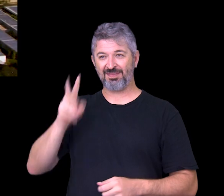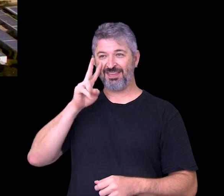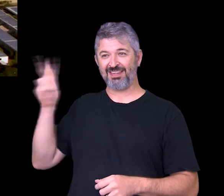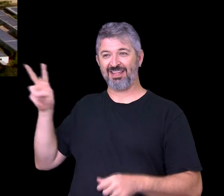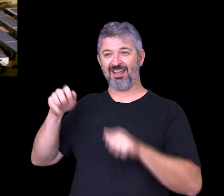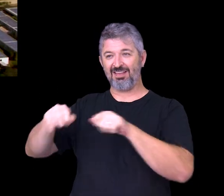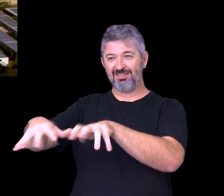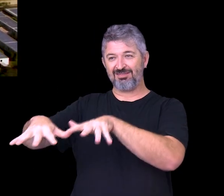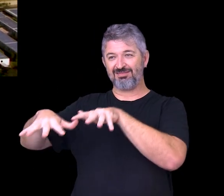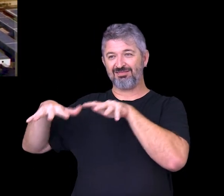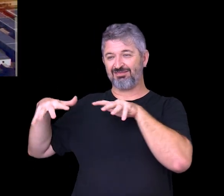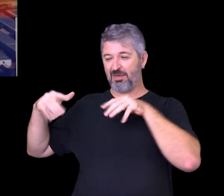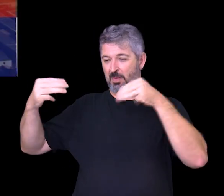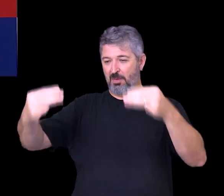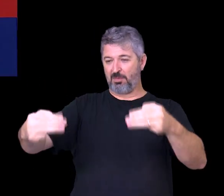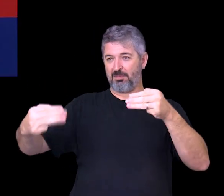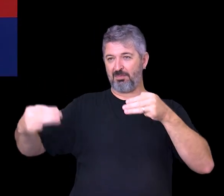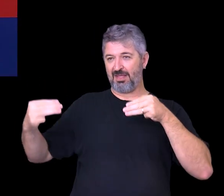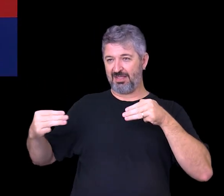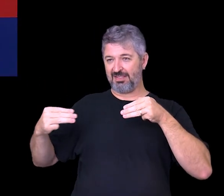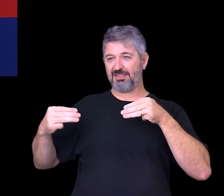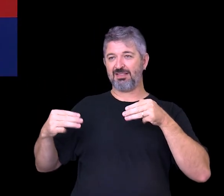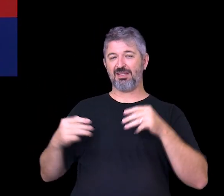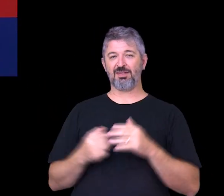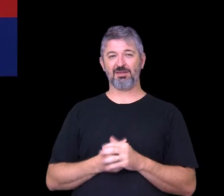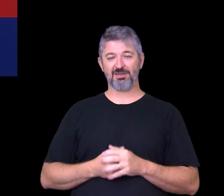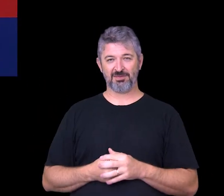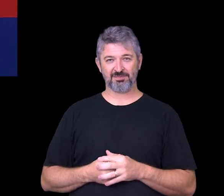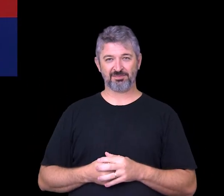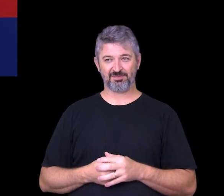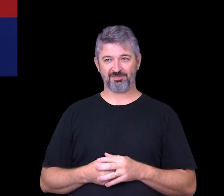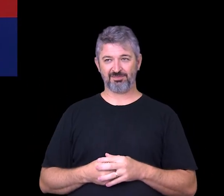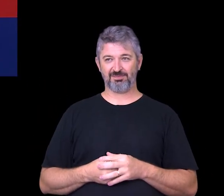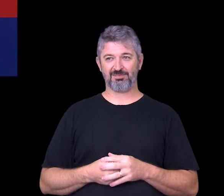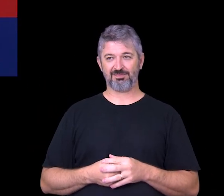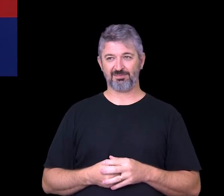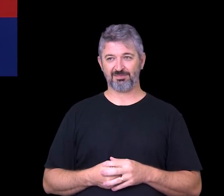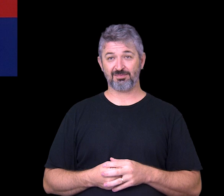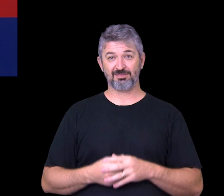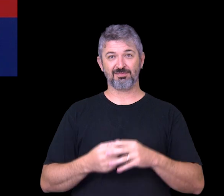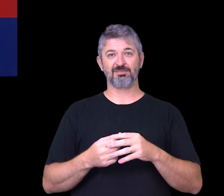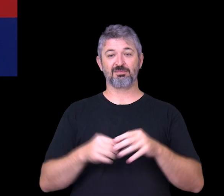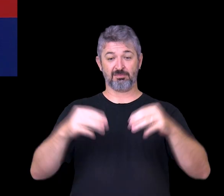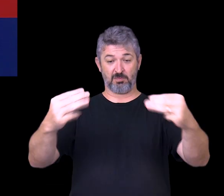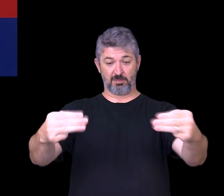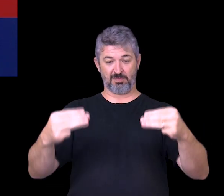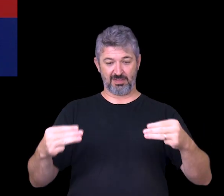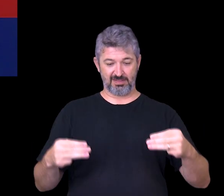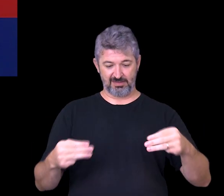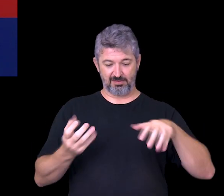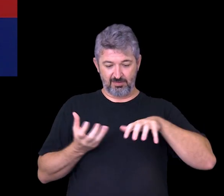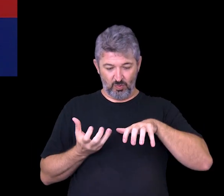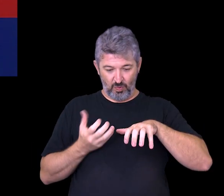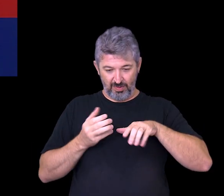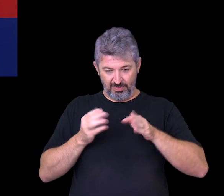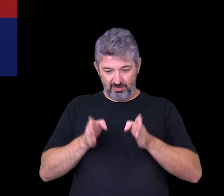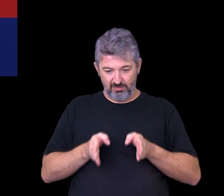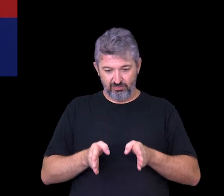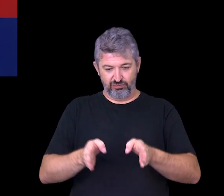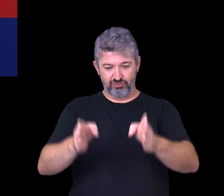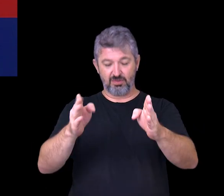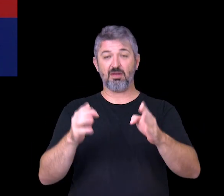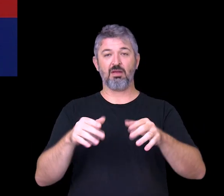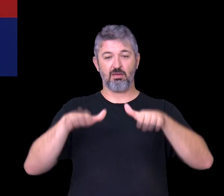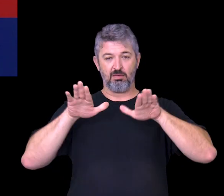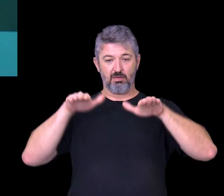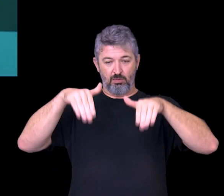orna a nossa frente aqui. Imagens aéreas. E que se encontra com a esplanada dos ministérios, que é vazia, mas é vazia para recepcionar a